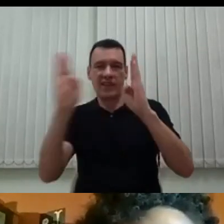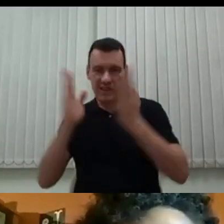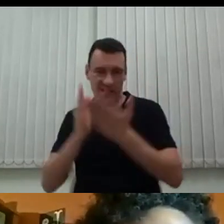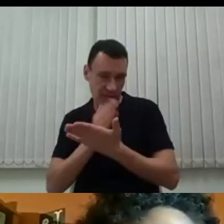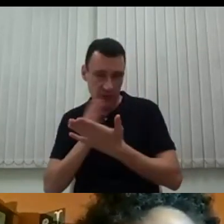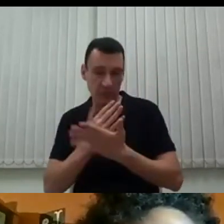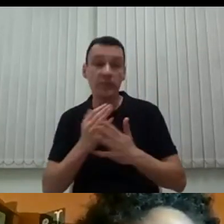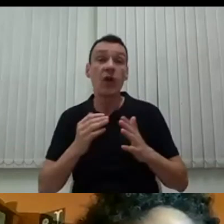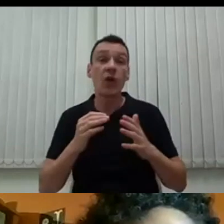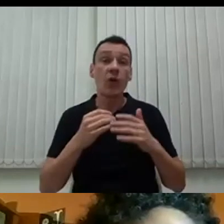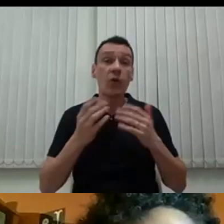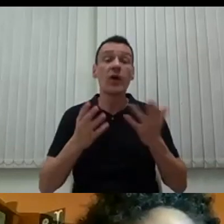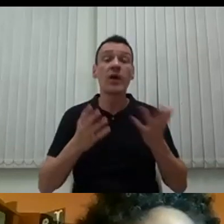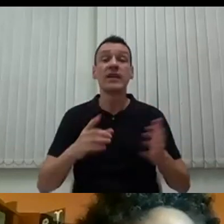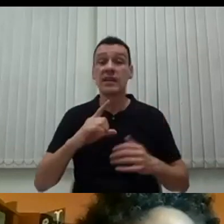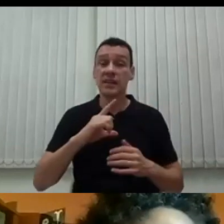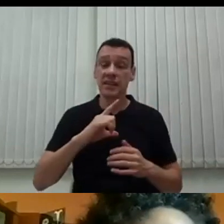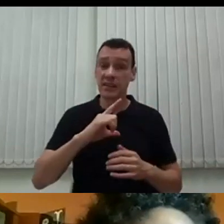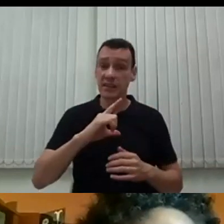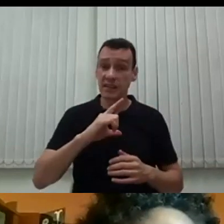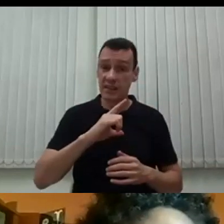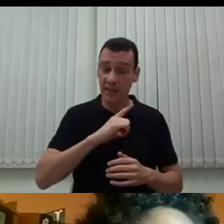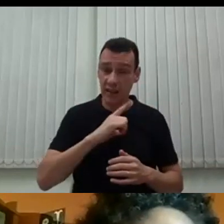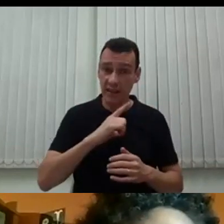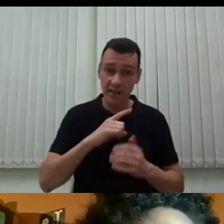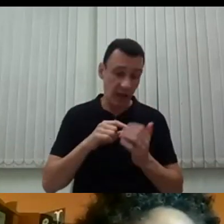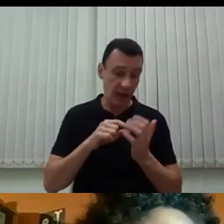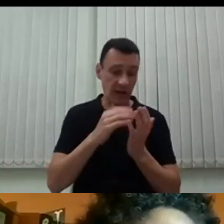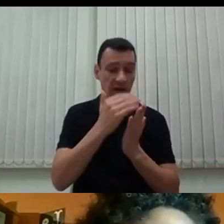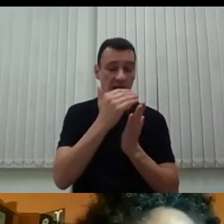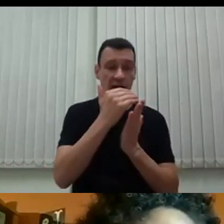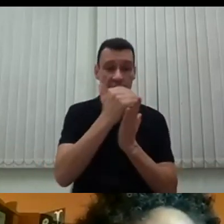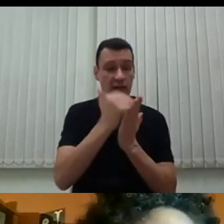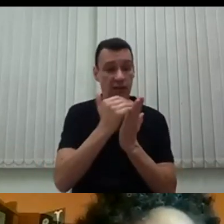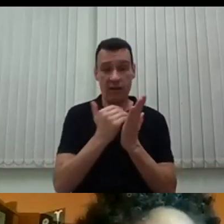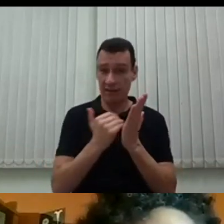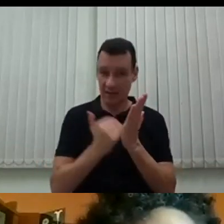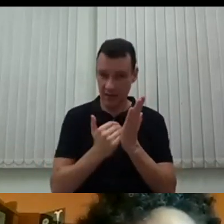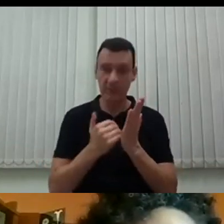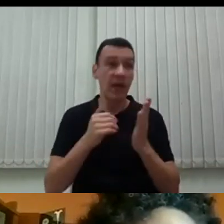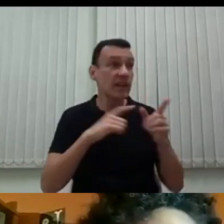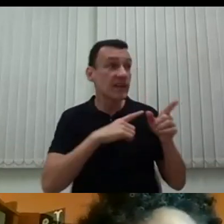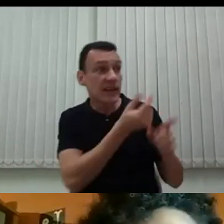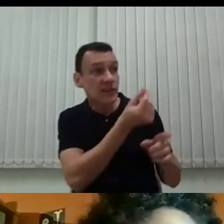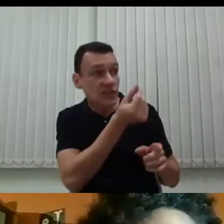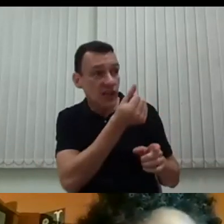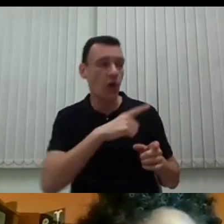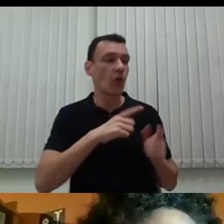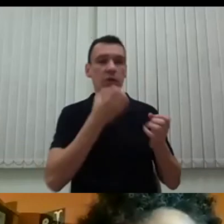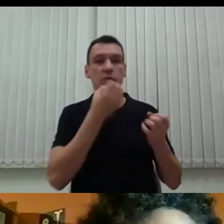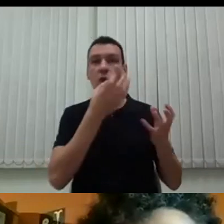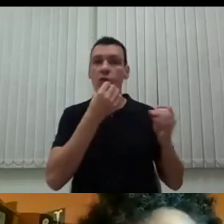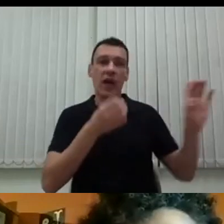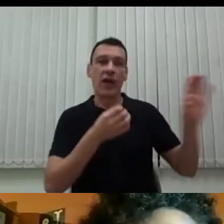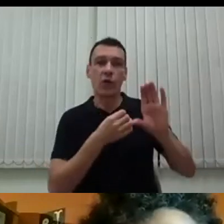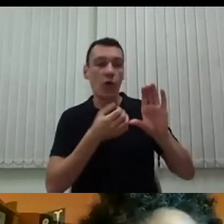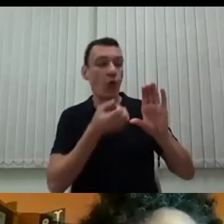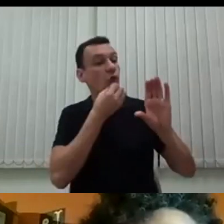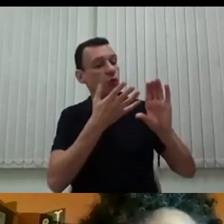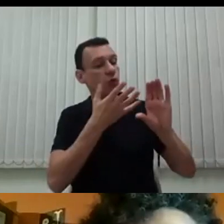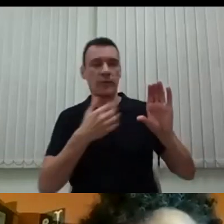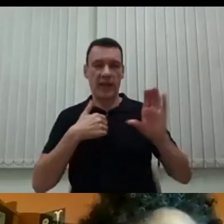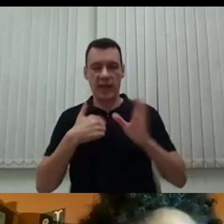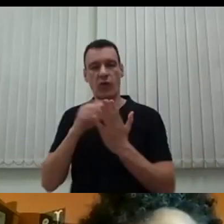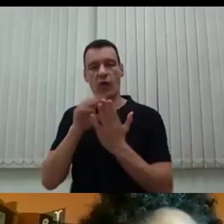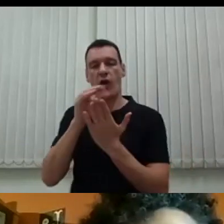aparece um recurso e você vai e apresenta 50 mil obras, e se forem todas de autores negros, você, por exemplo,